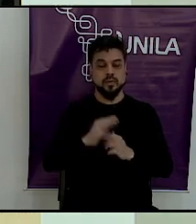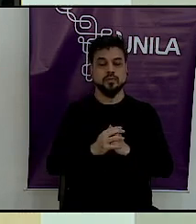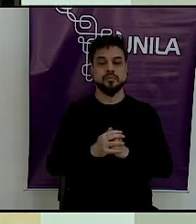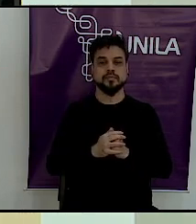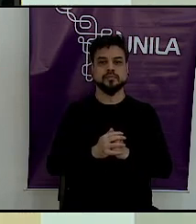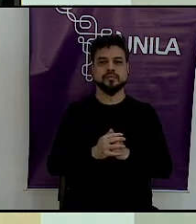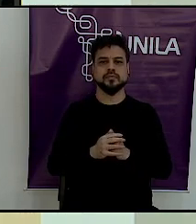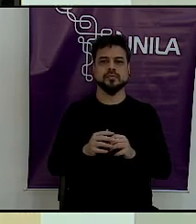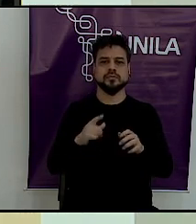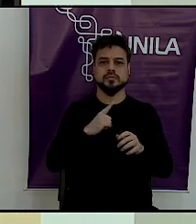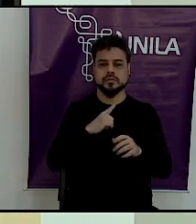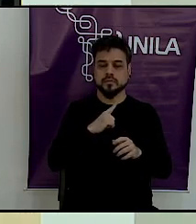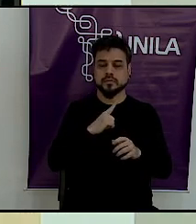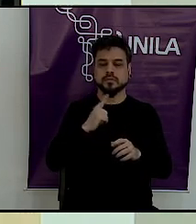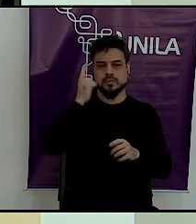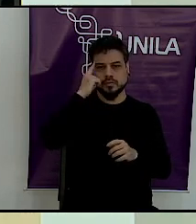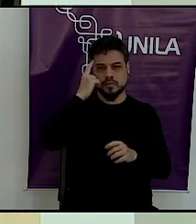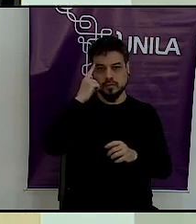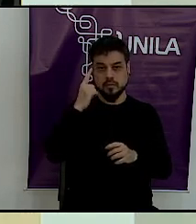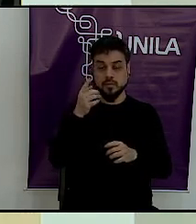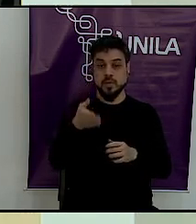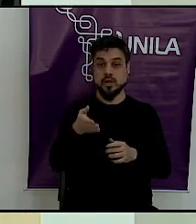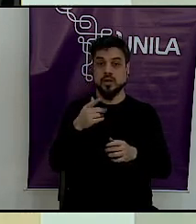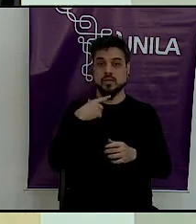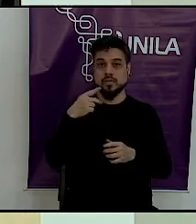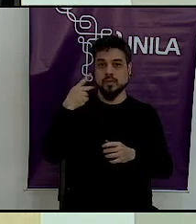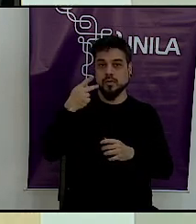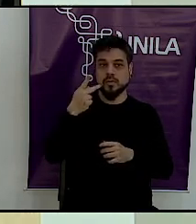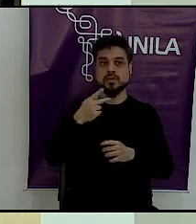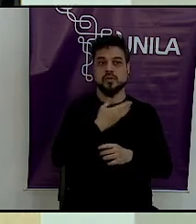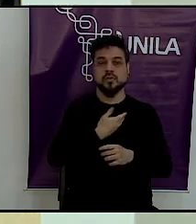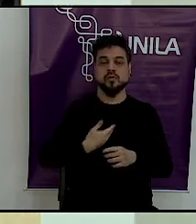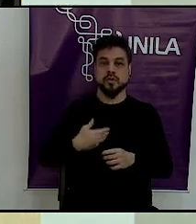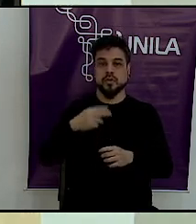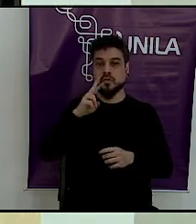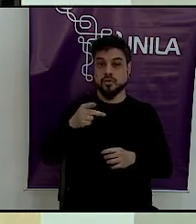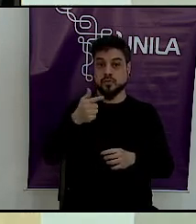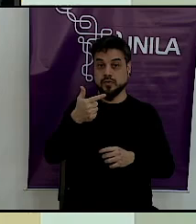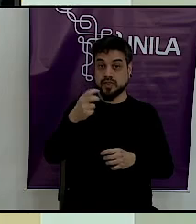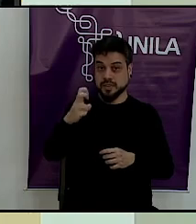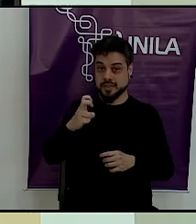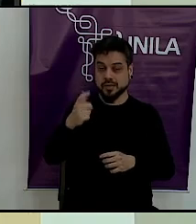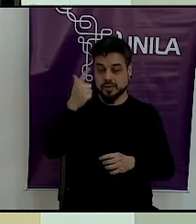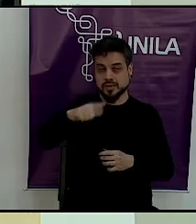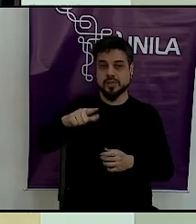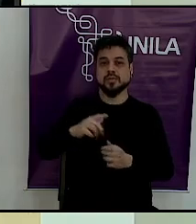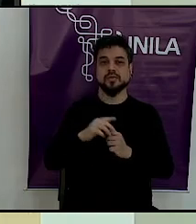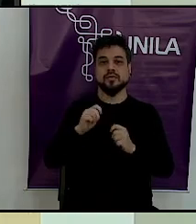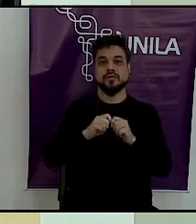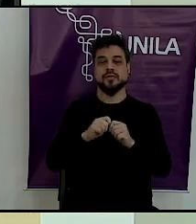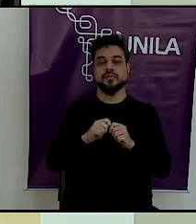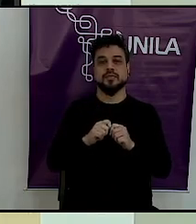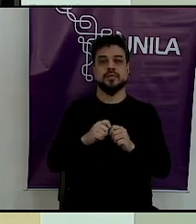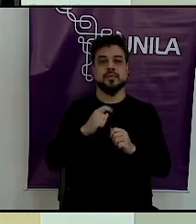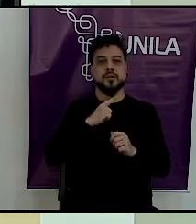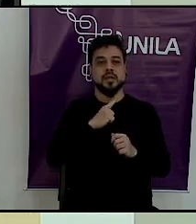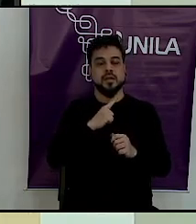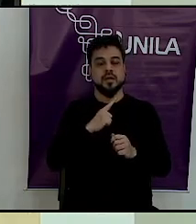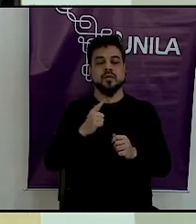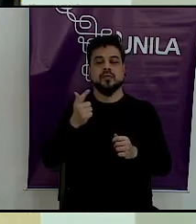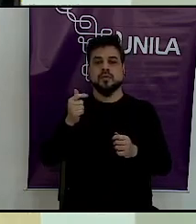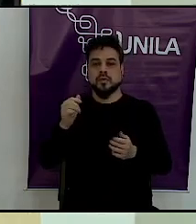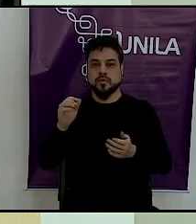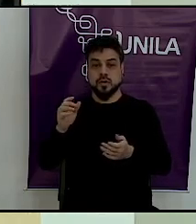orçamento, no sentido de que a promessa do governo para 2025 foi cumprida, que era o orçamento de 24 mais